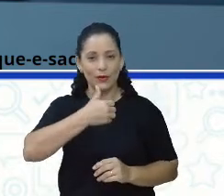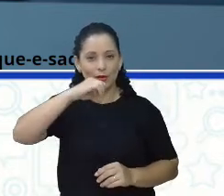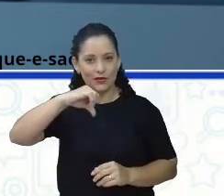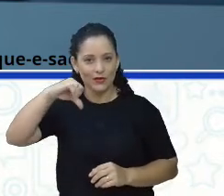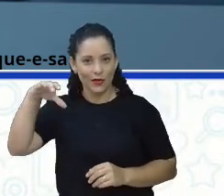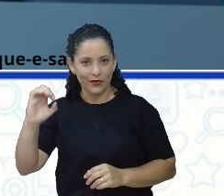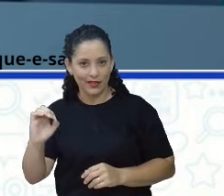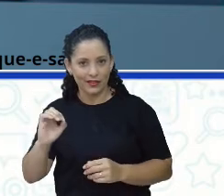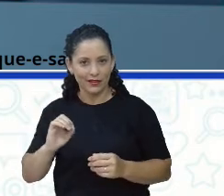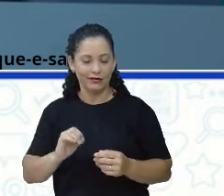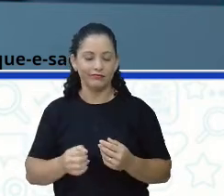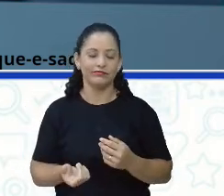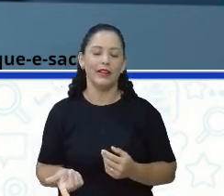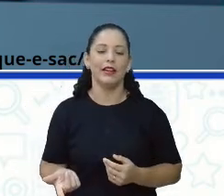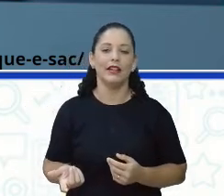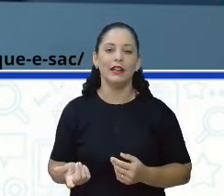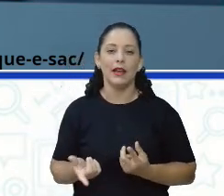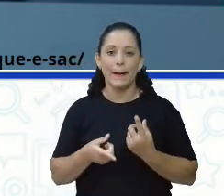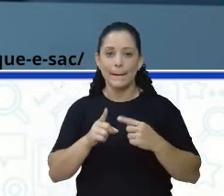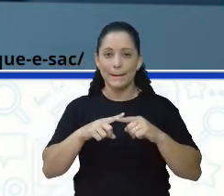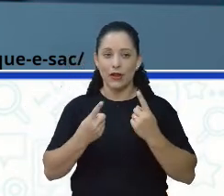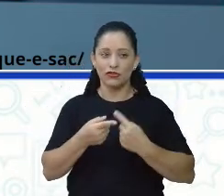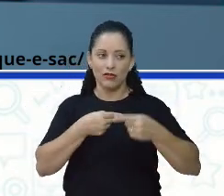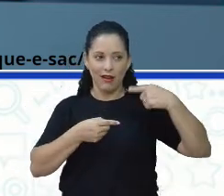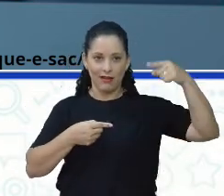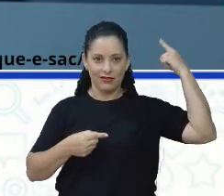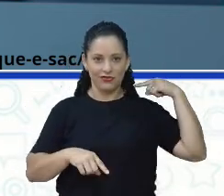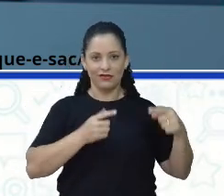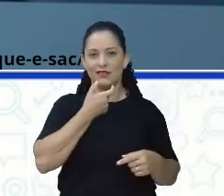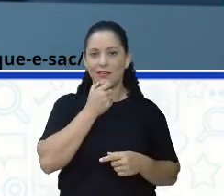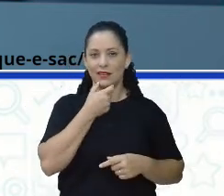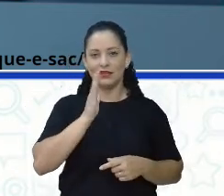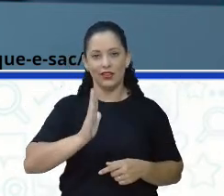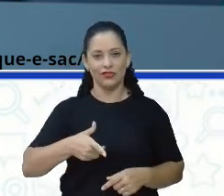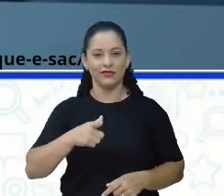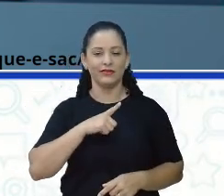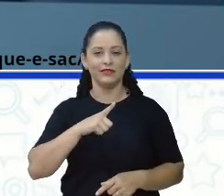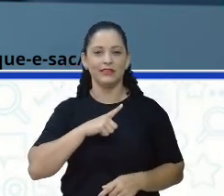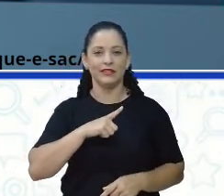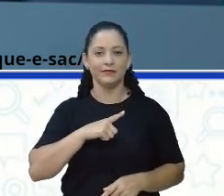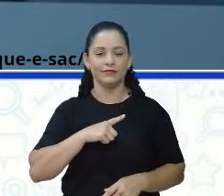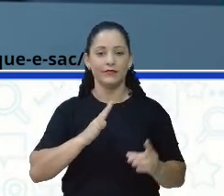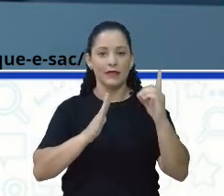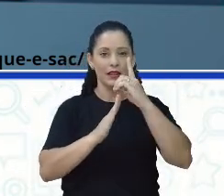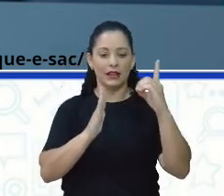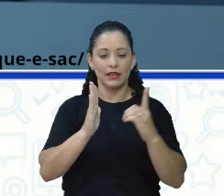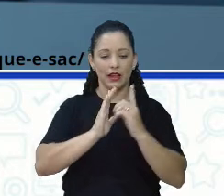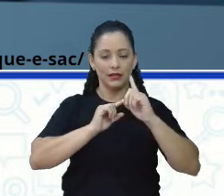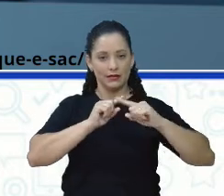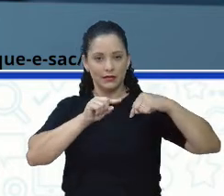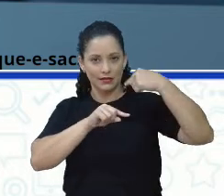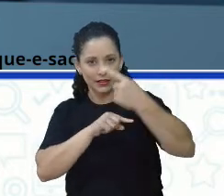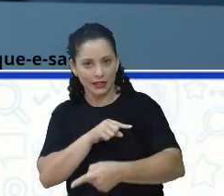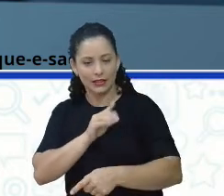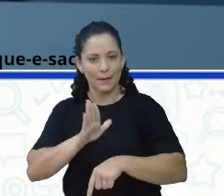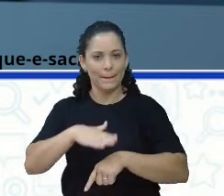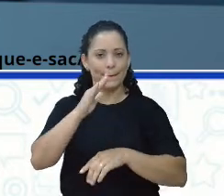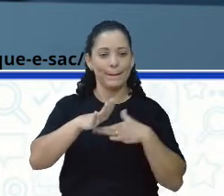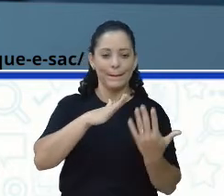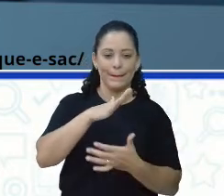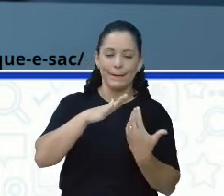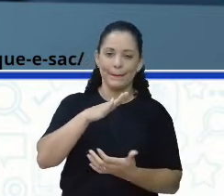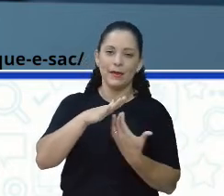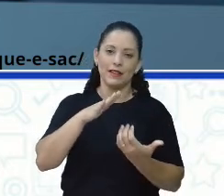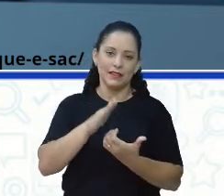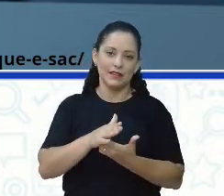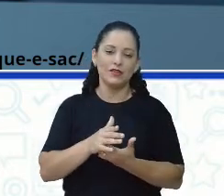já surgiu o SAC lá na Inglaterra. Na década seguinte, mais e mais consumidores e empresas passaram a usar o